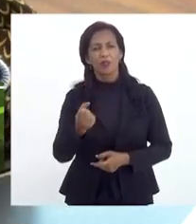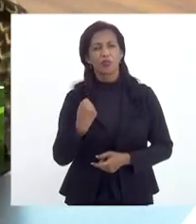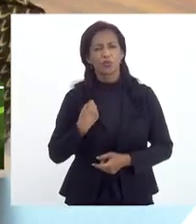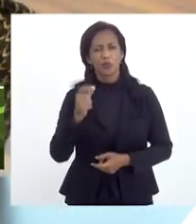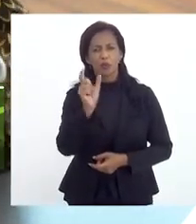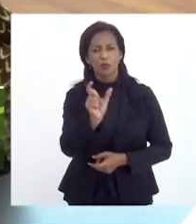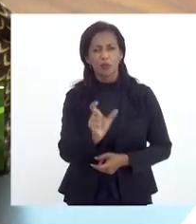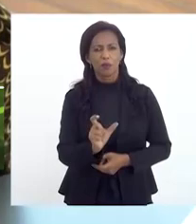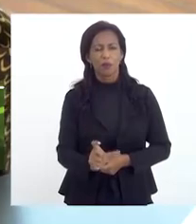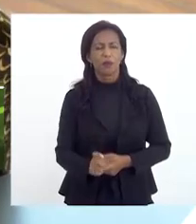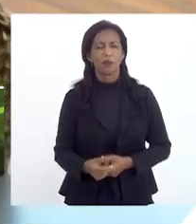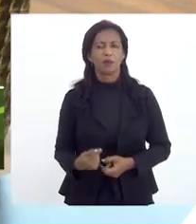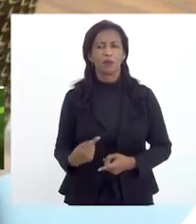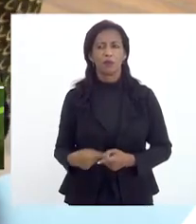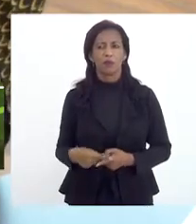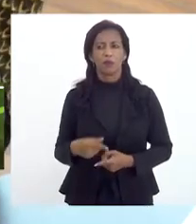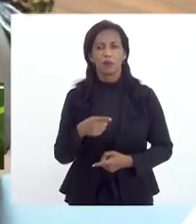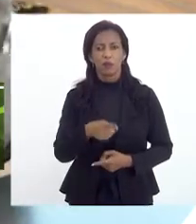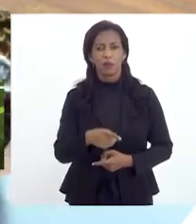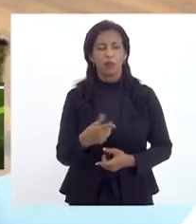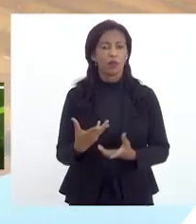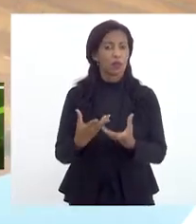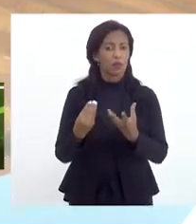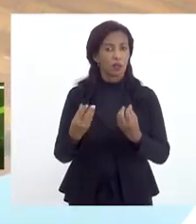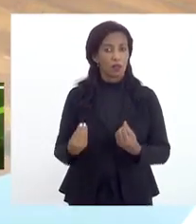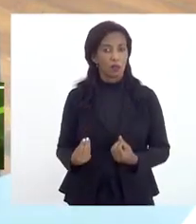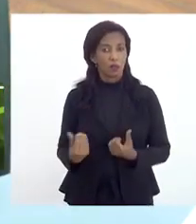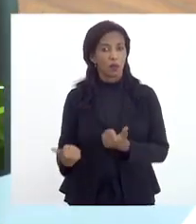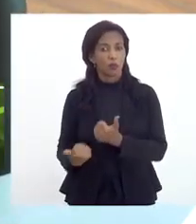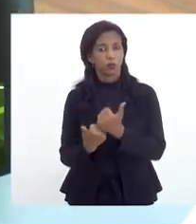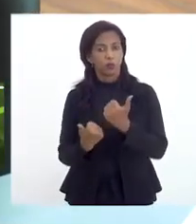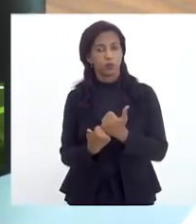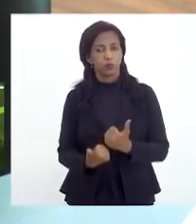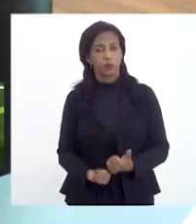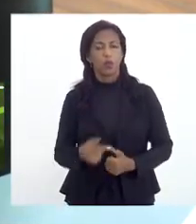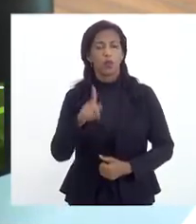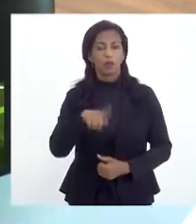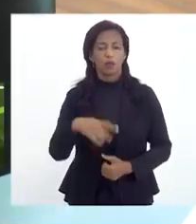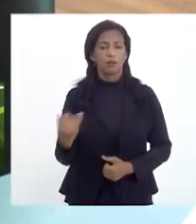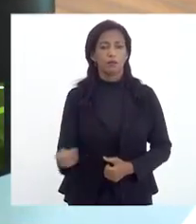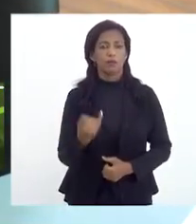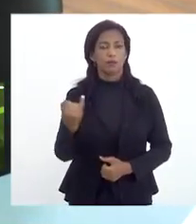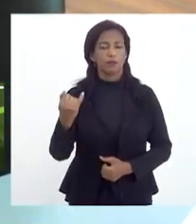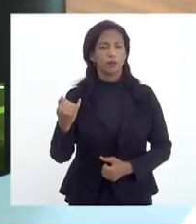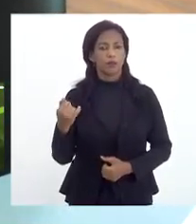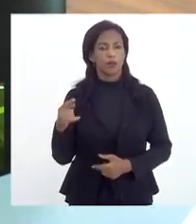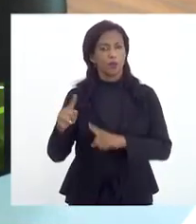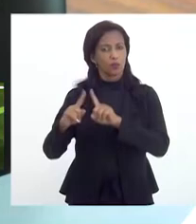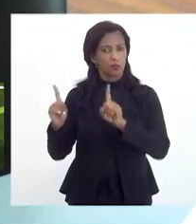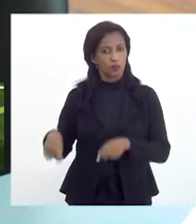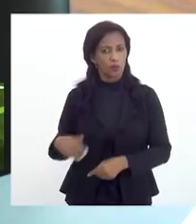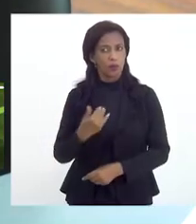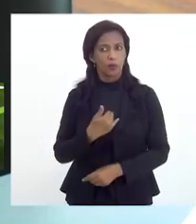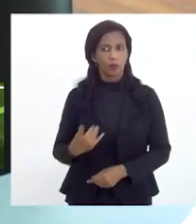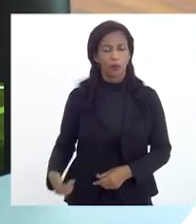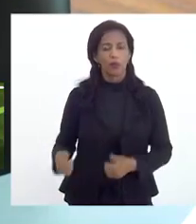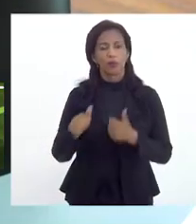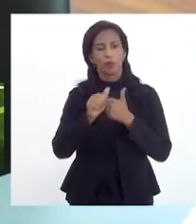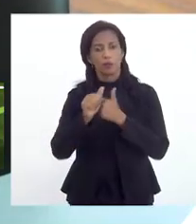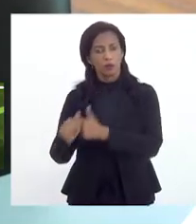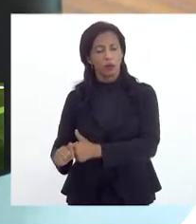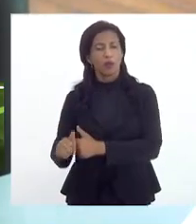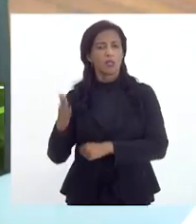números? Porque há muita assistência Então é importante O funcionalismo público Está acompanhando